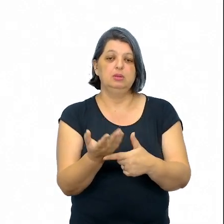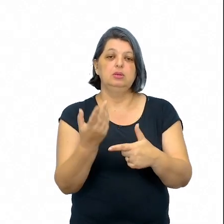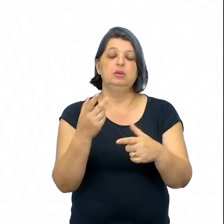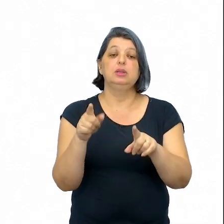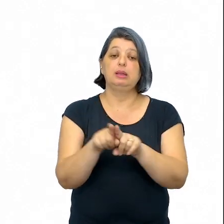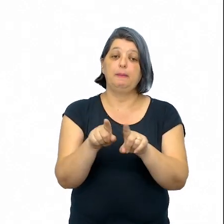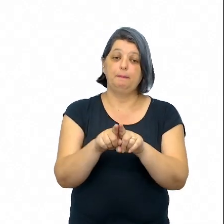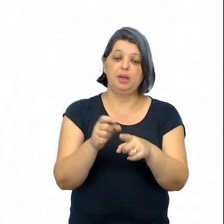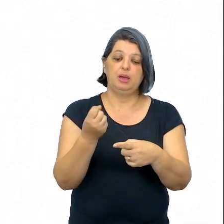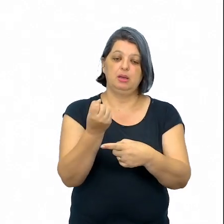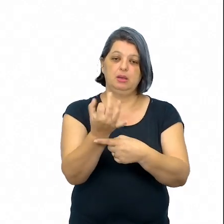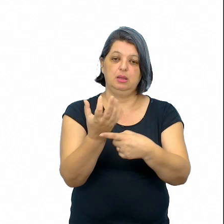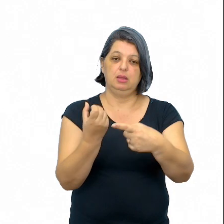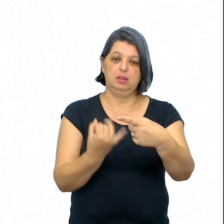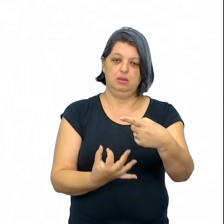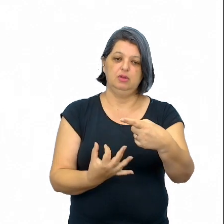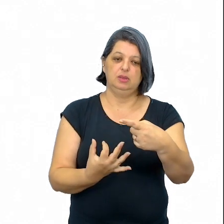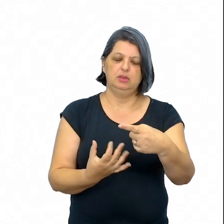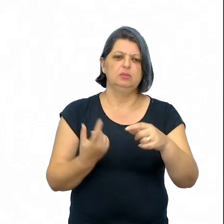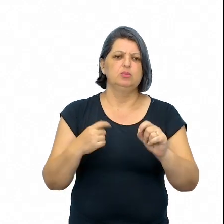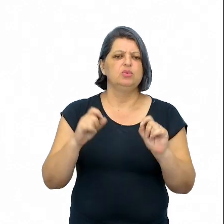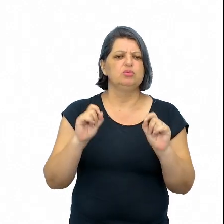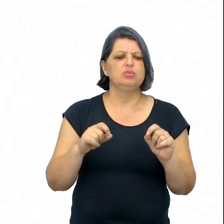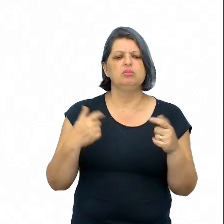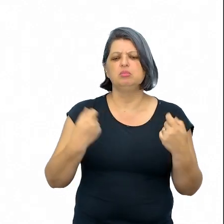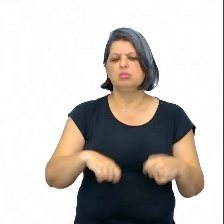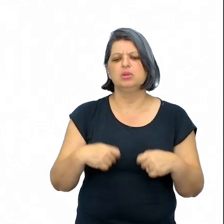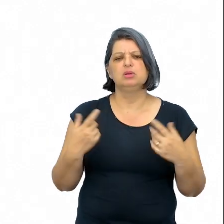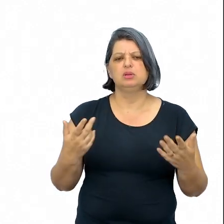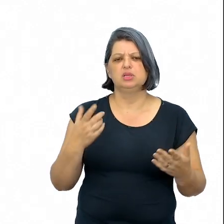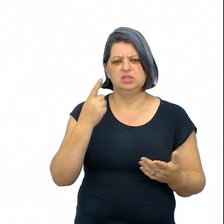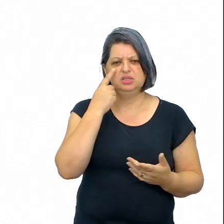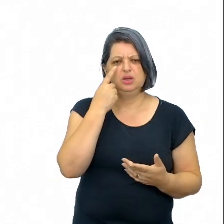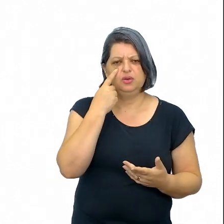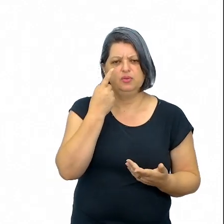estou dando aquela ênfase necessária? Ou será que eu já vi